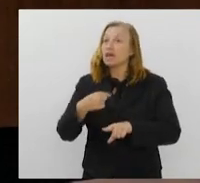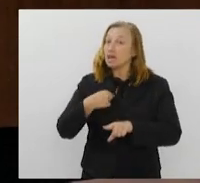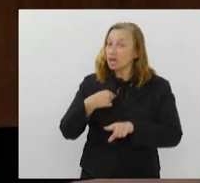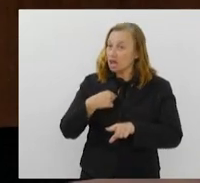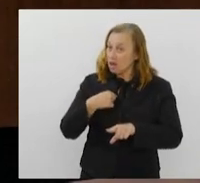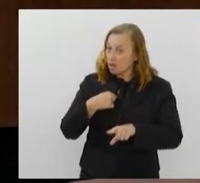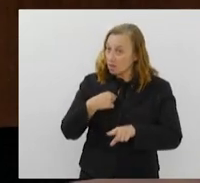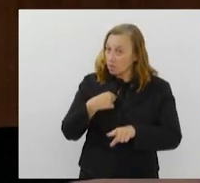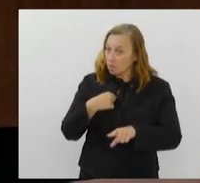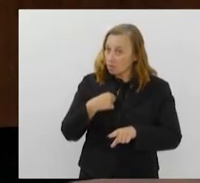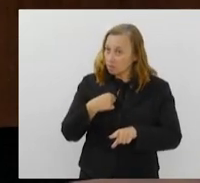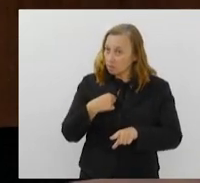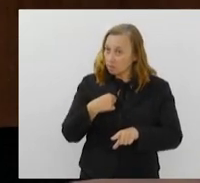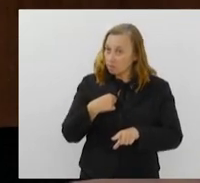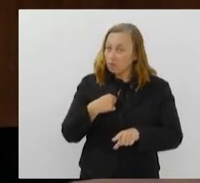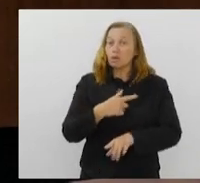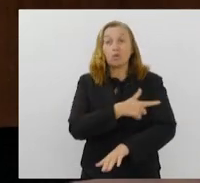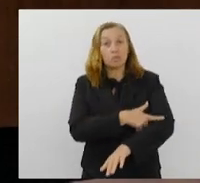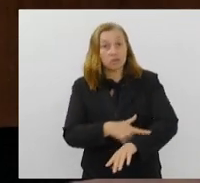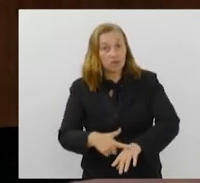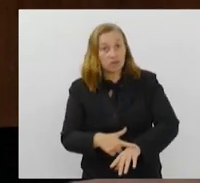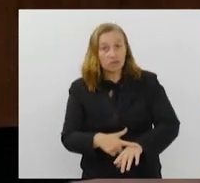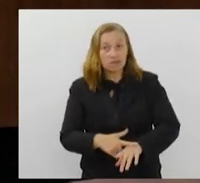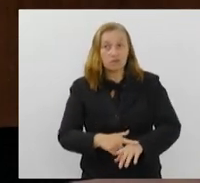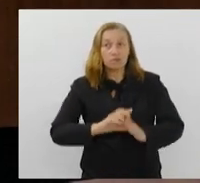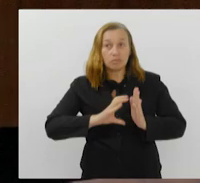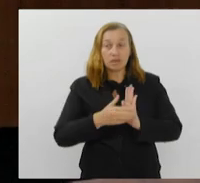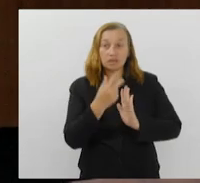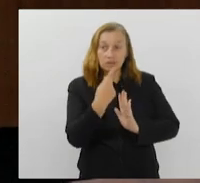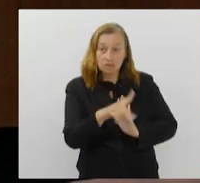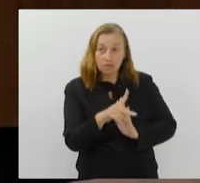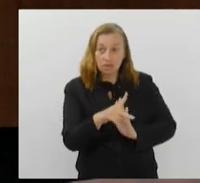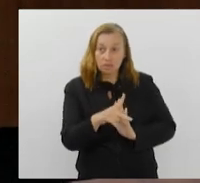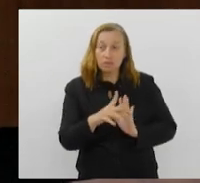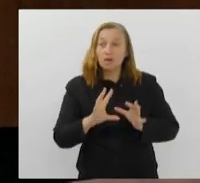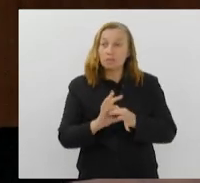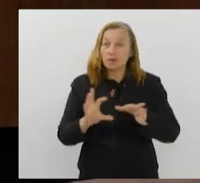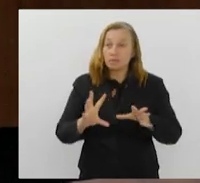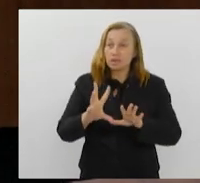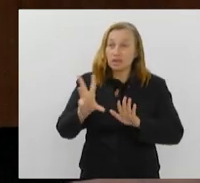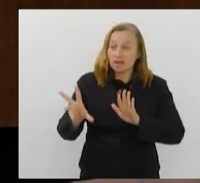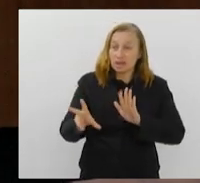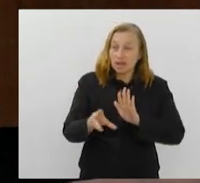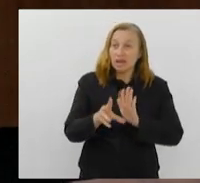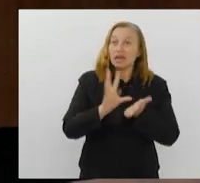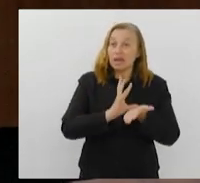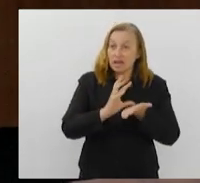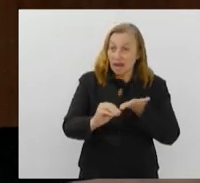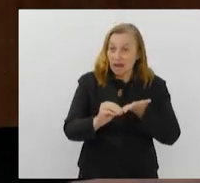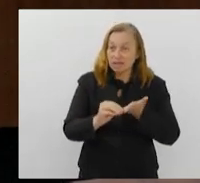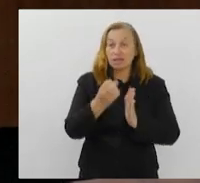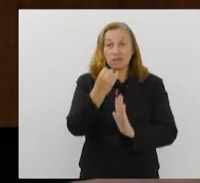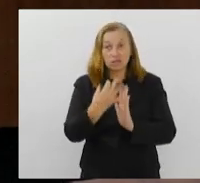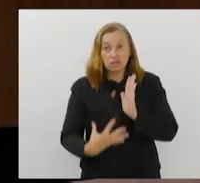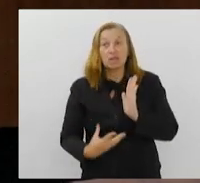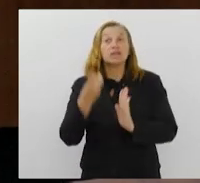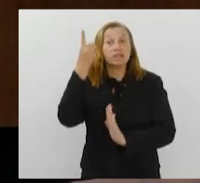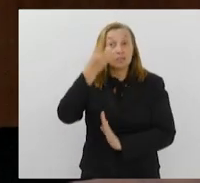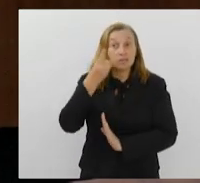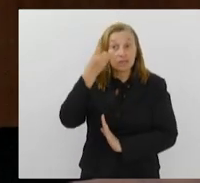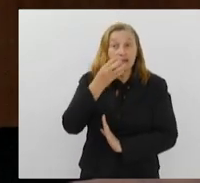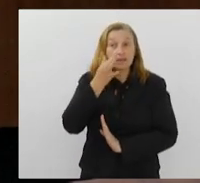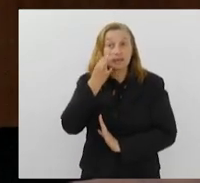lealdade parlamentar a Vossa Excelência ao seu partido, permiti que constasse em ata o seguinte: o deputado Flávio